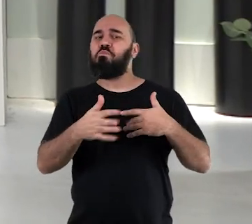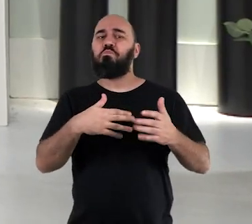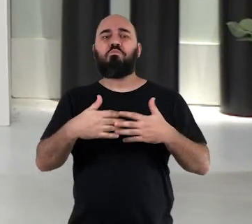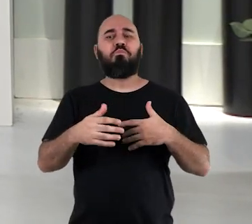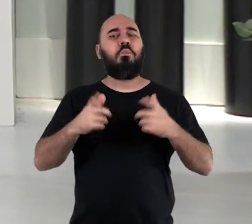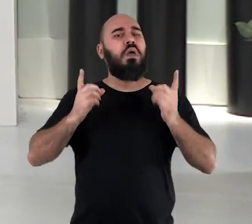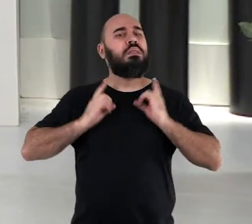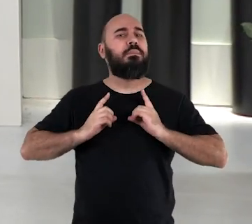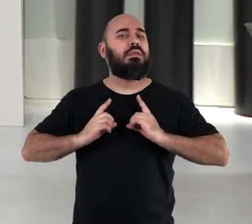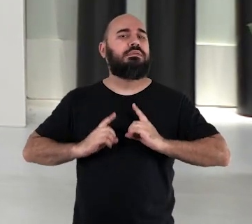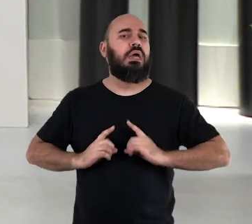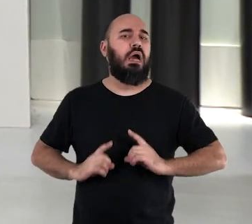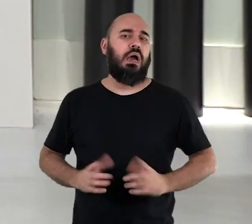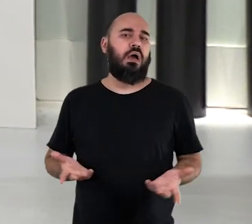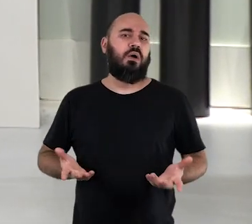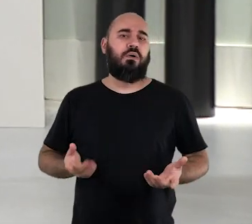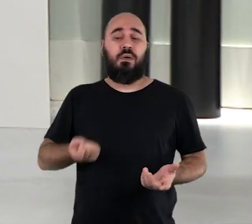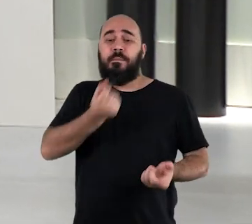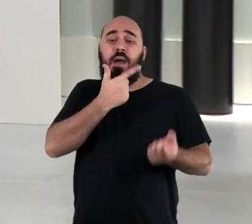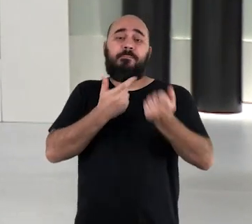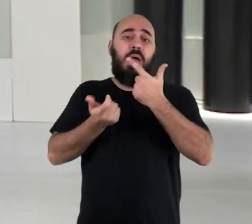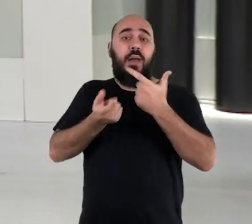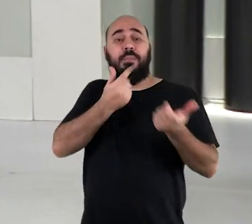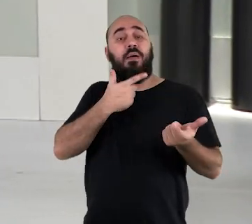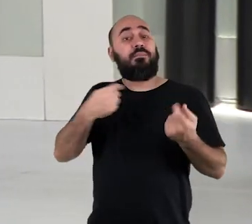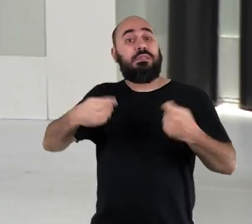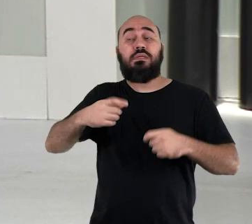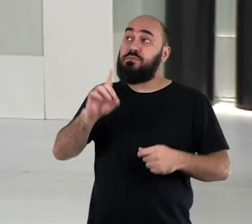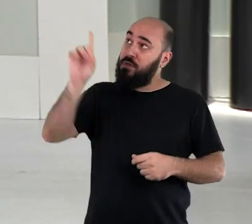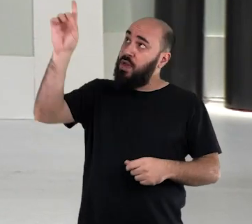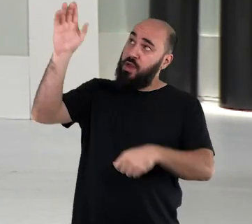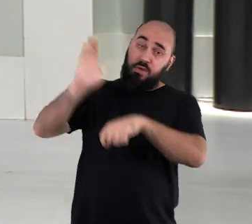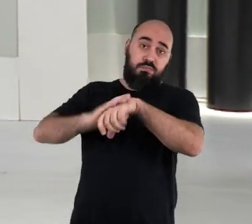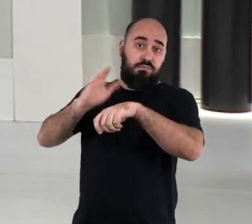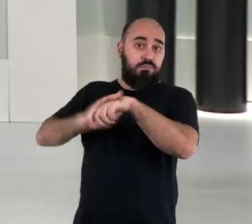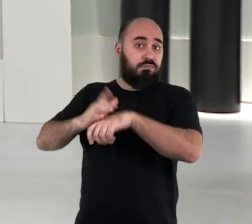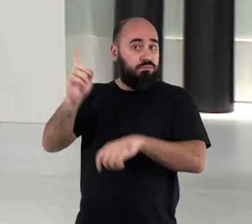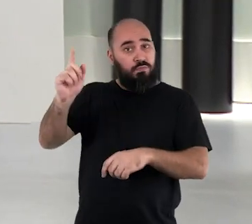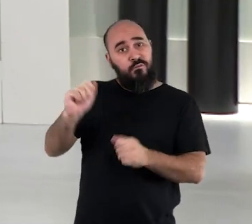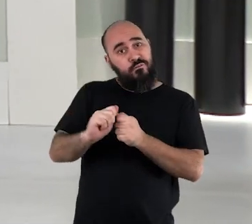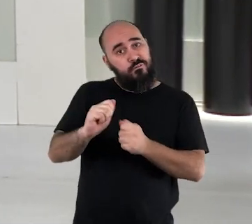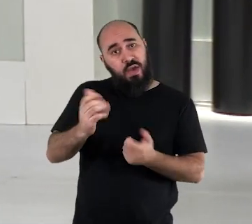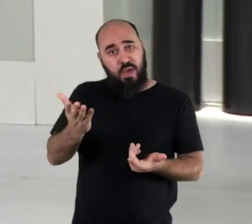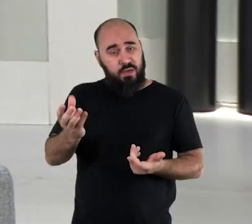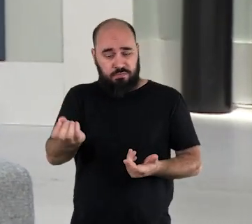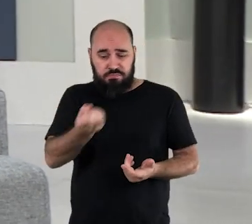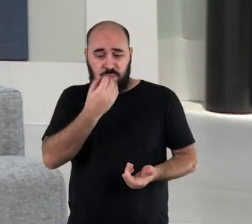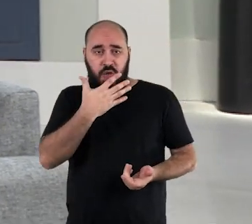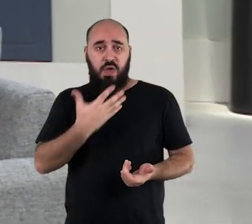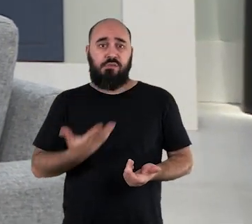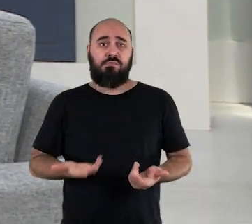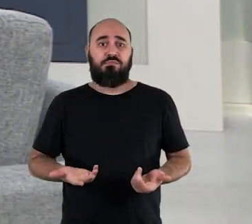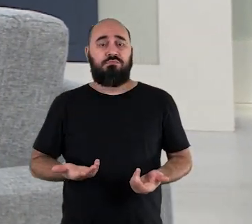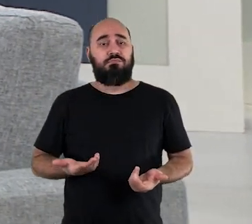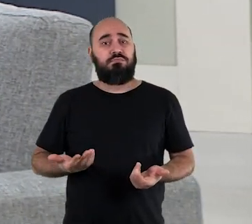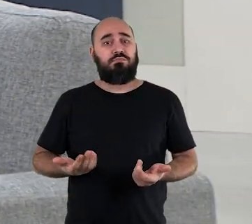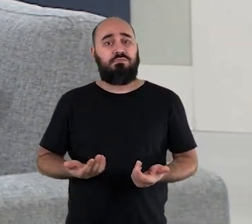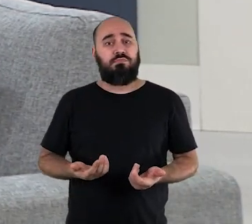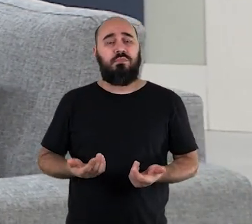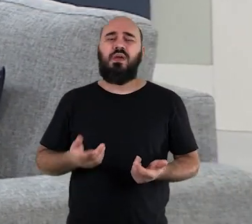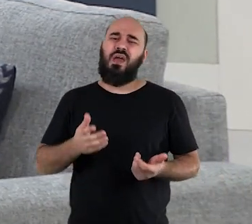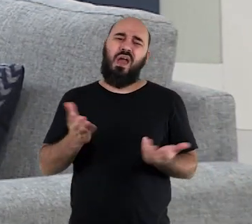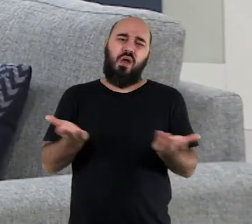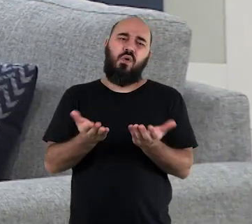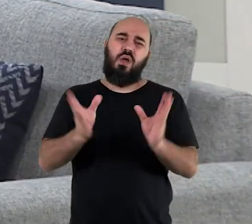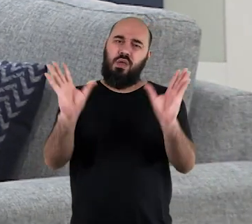Após a longa viagem de Elias, ele entrou numa caverna, e eu já vou, assim, de forma bem resumida, concluir a